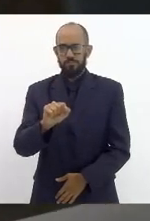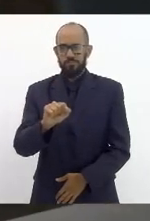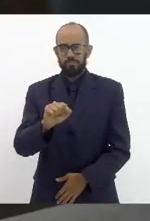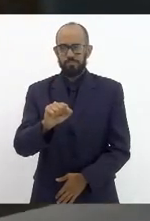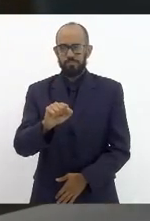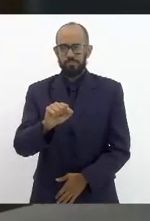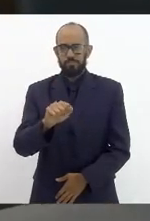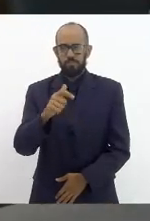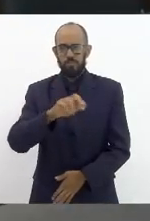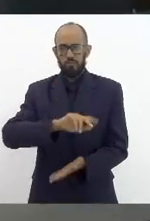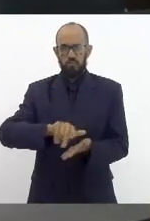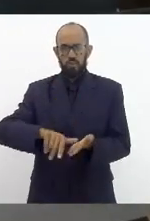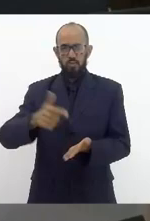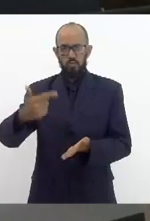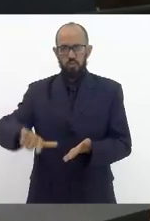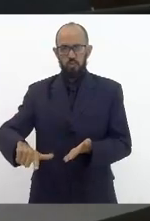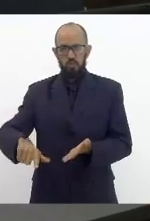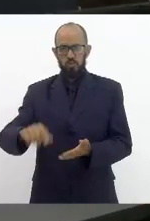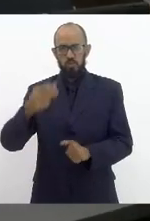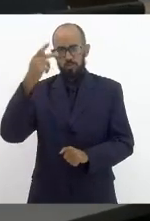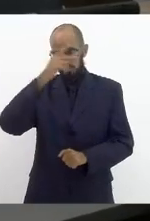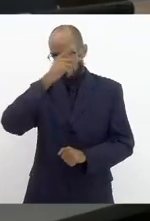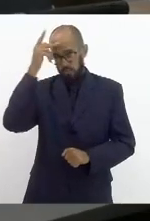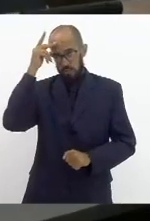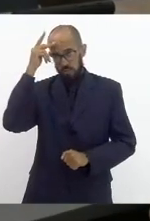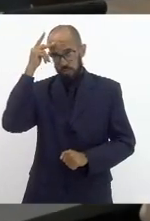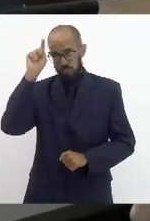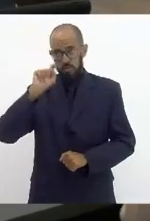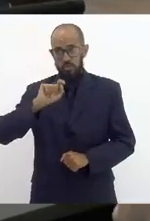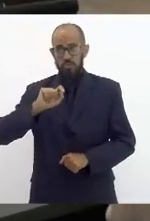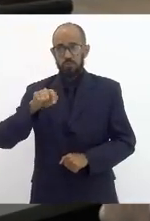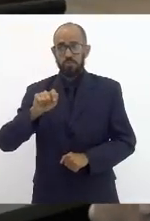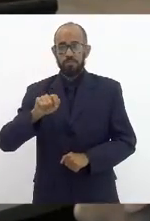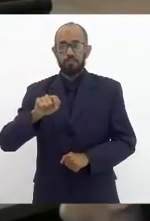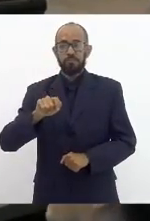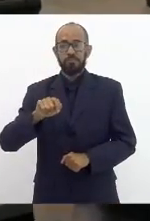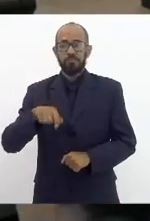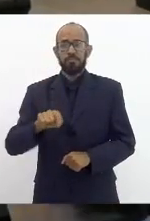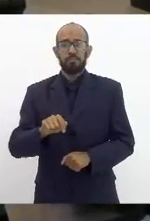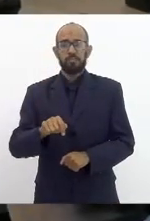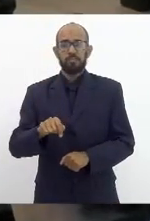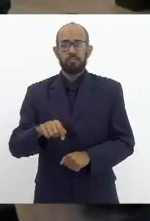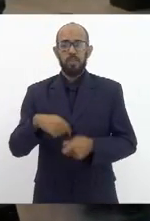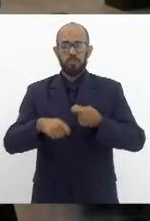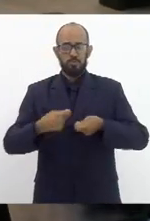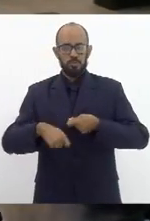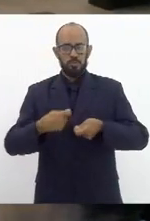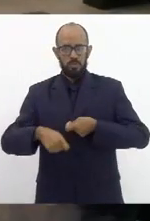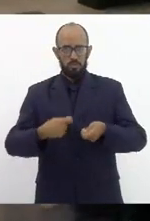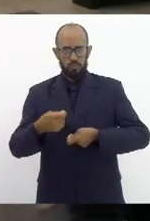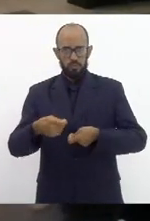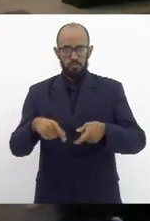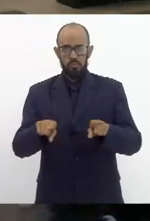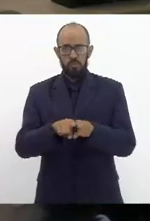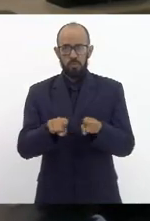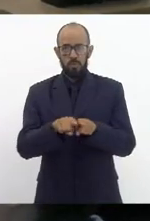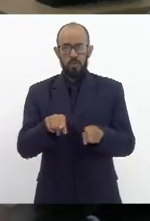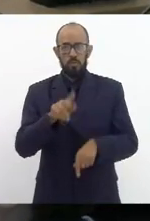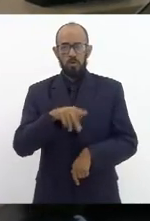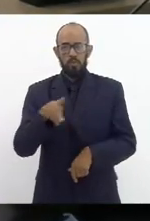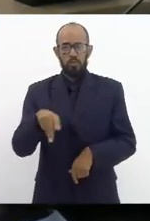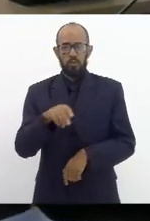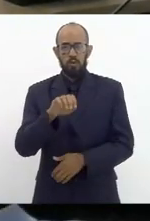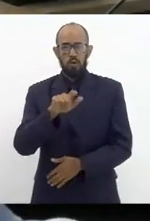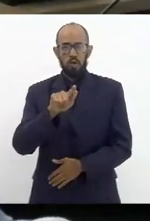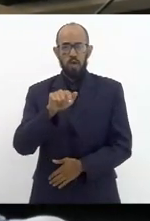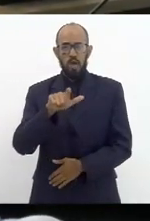enfim, de todas as pessoas que, de alguma forma, de administrativistas, né? Com o professor ali, Glauco Dantas, e